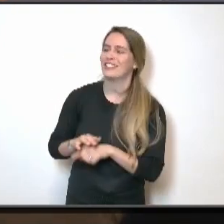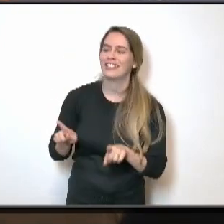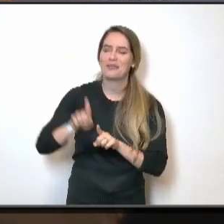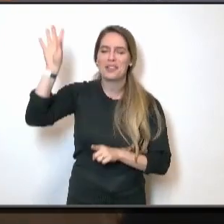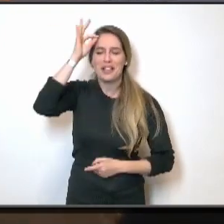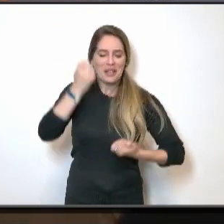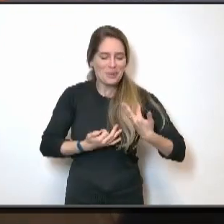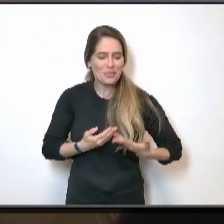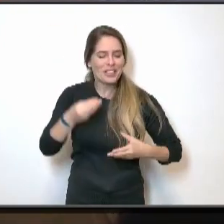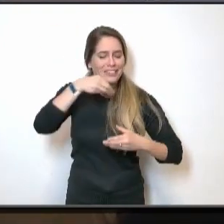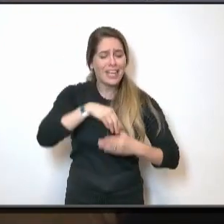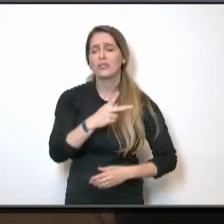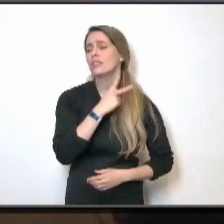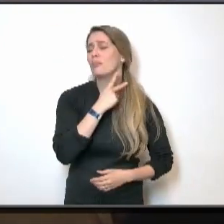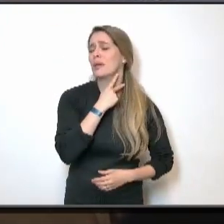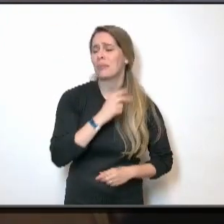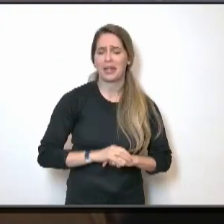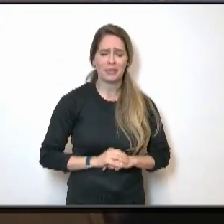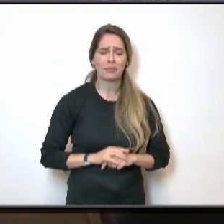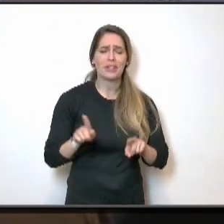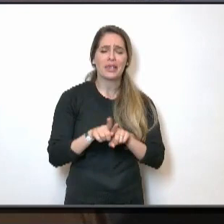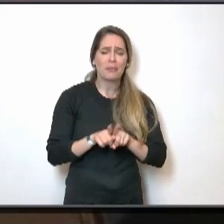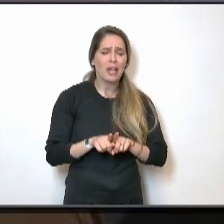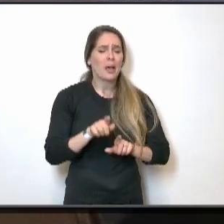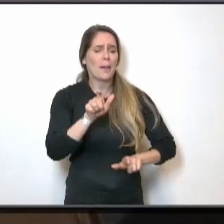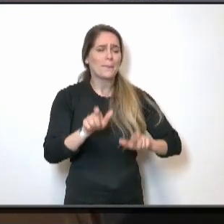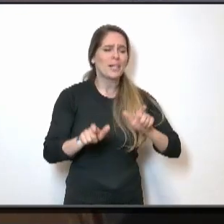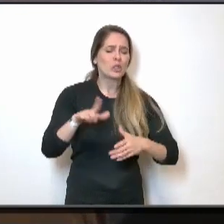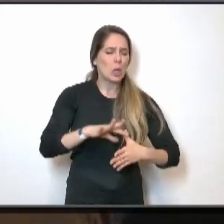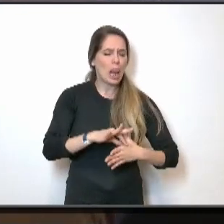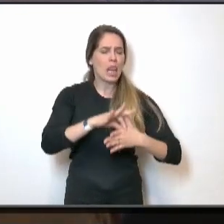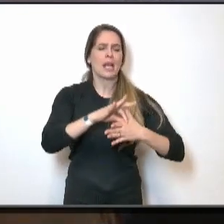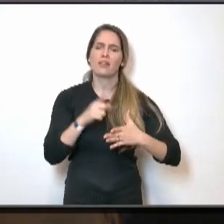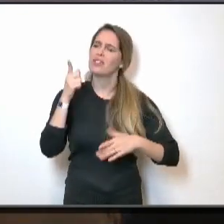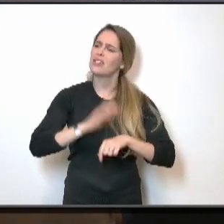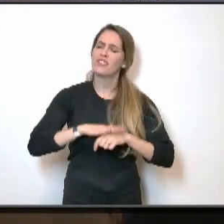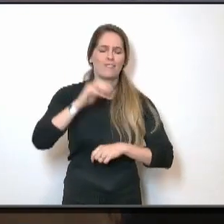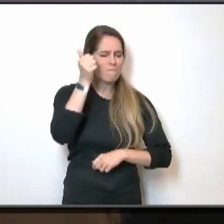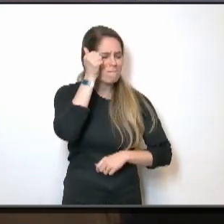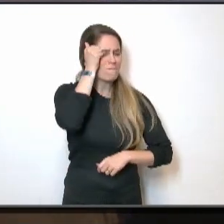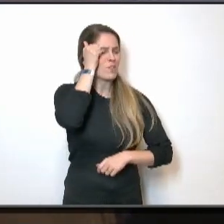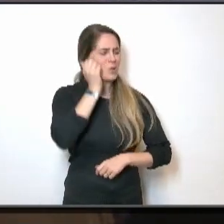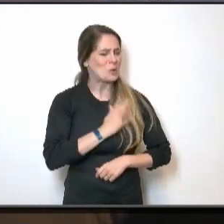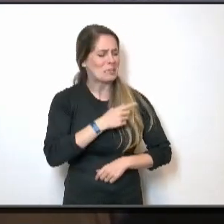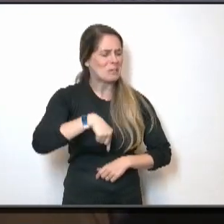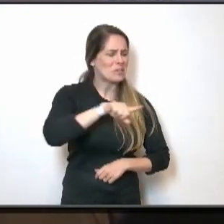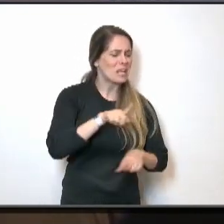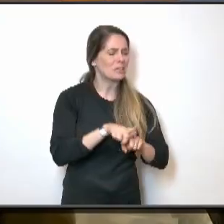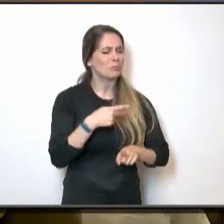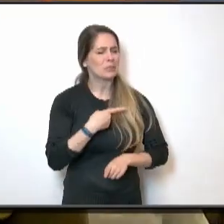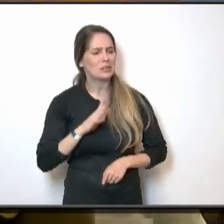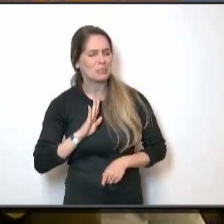reavivamento na IPB. Oramos para que o Senhor quebrante o coração de nossas lideranças, nossos pastores, nossos presbíteros. Que o